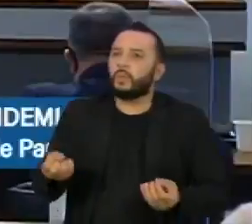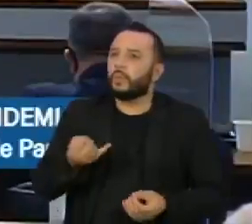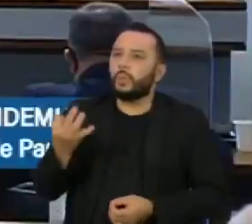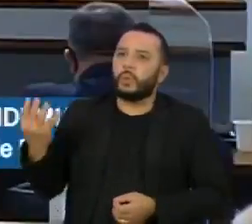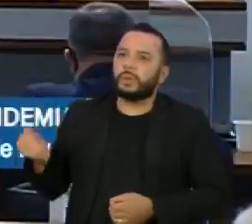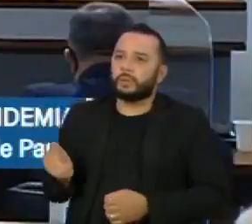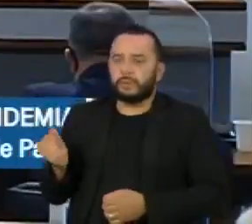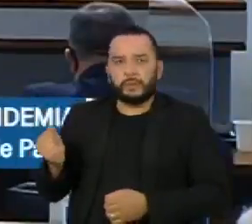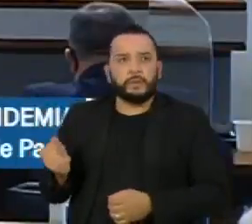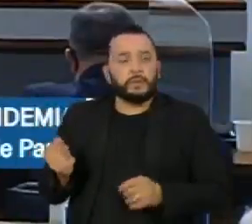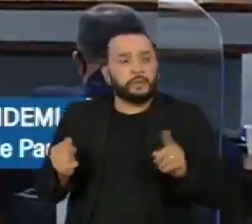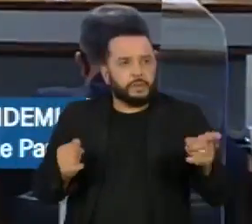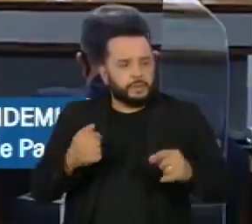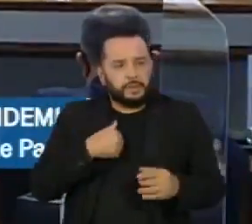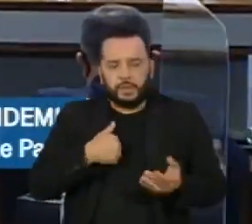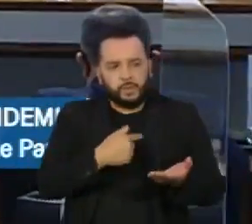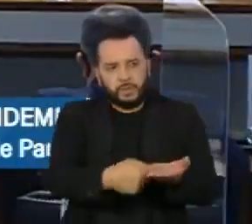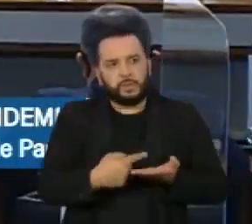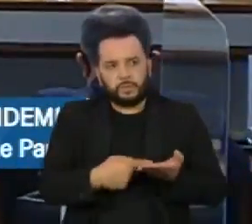ali como